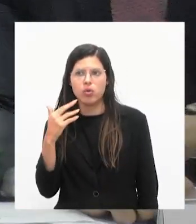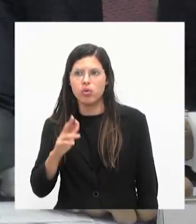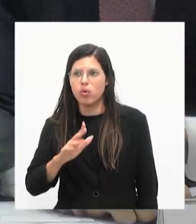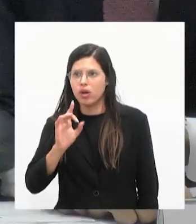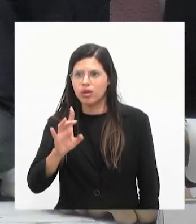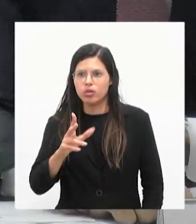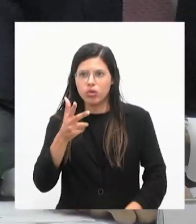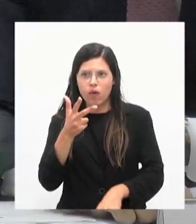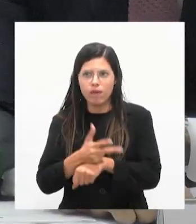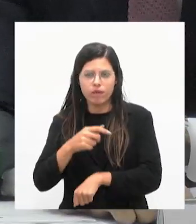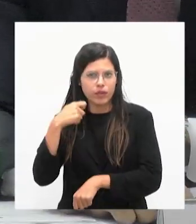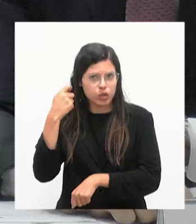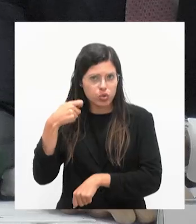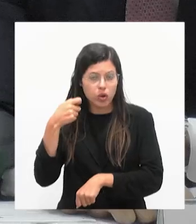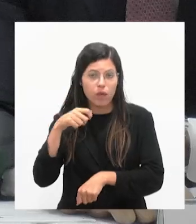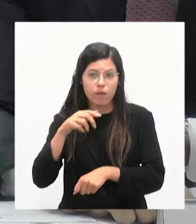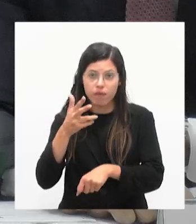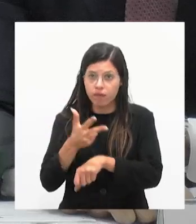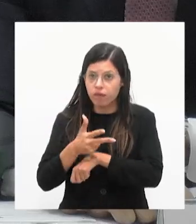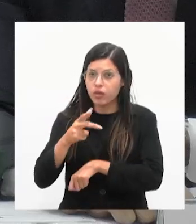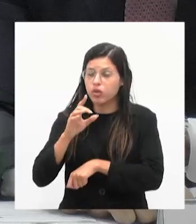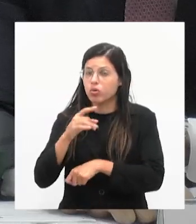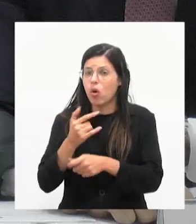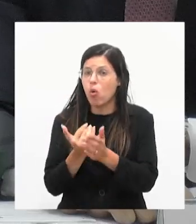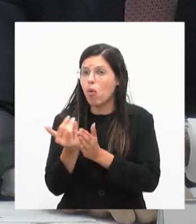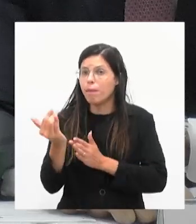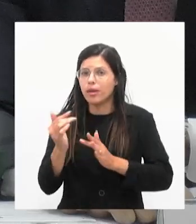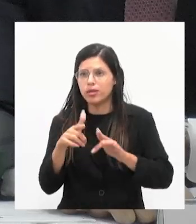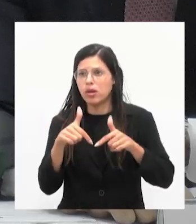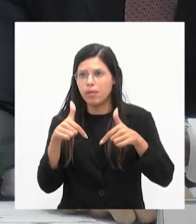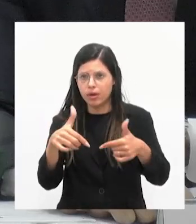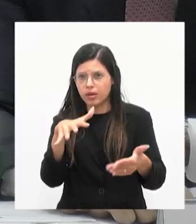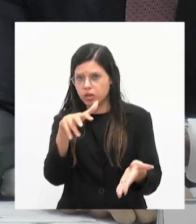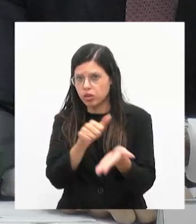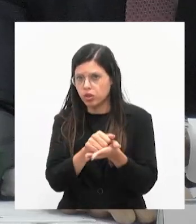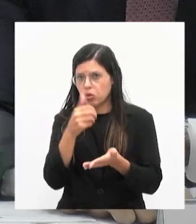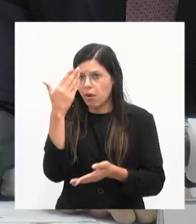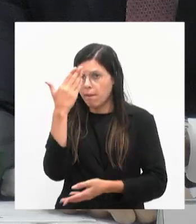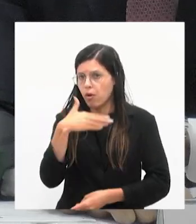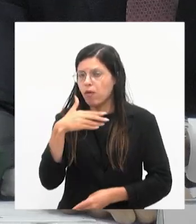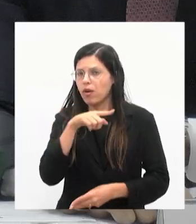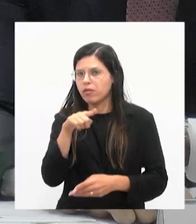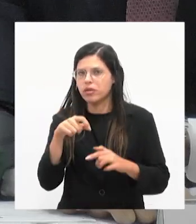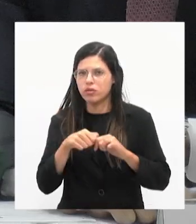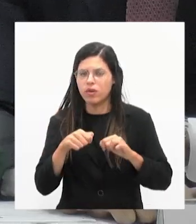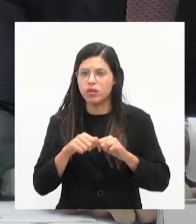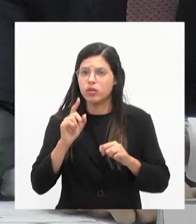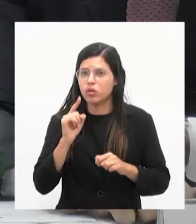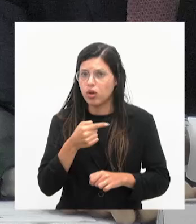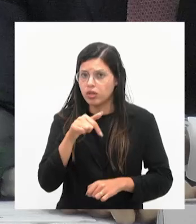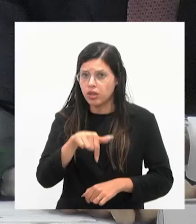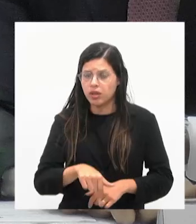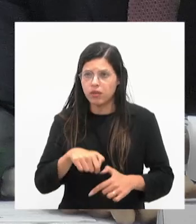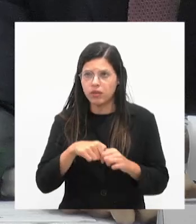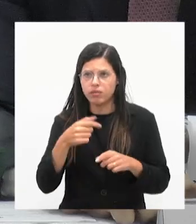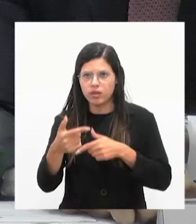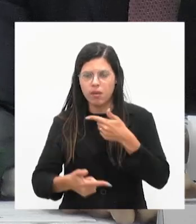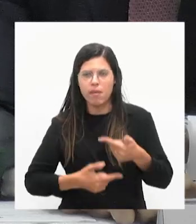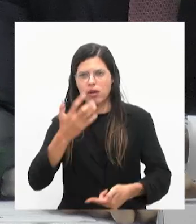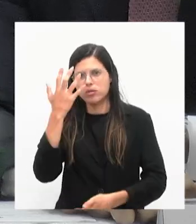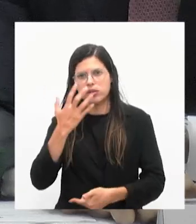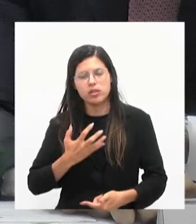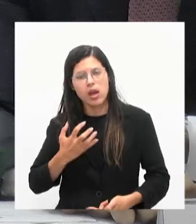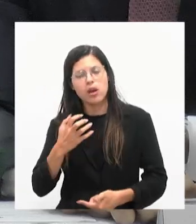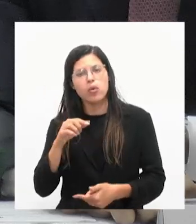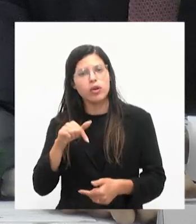início da operação, é o registro, para provar o que vocês fazem. Mas nós aqui fazemos um trabalho sério. E nós vamos quebrar sigilo